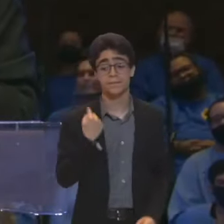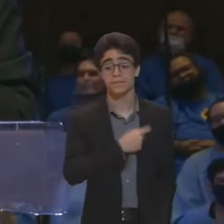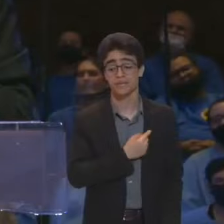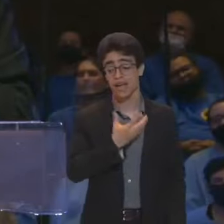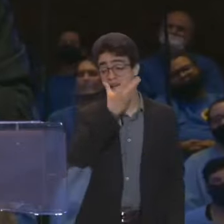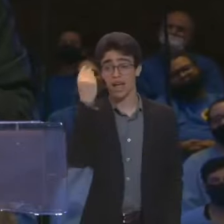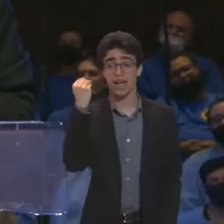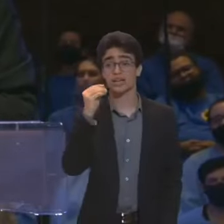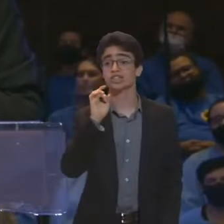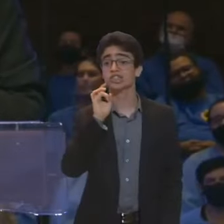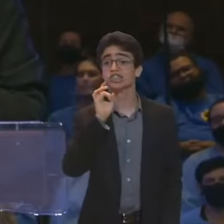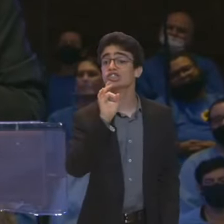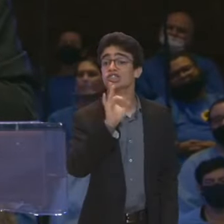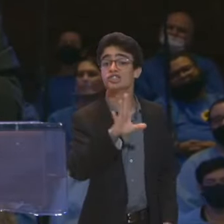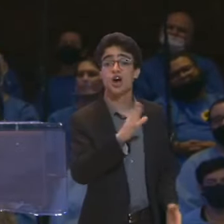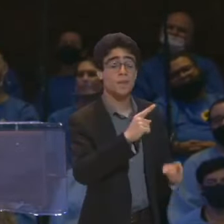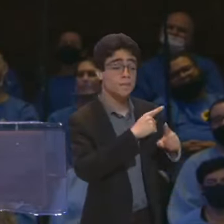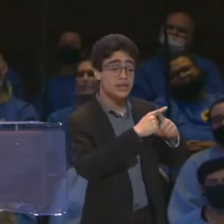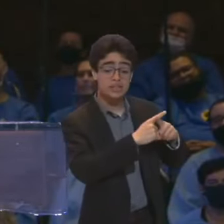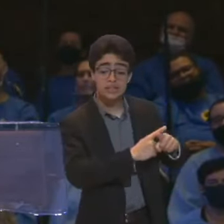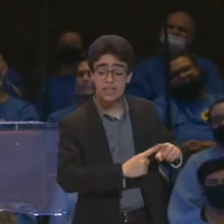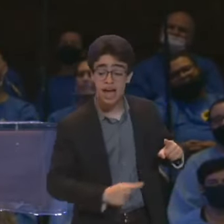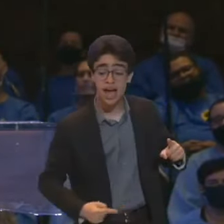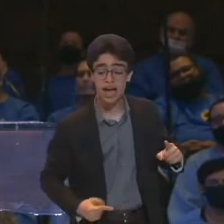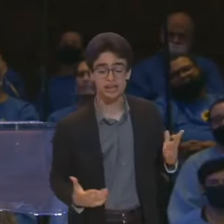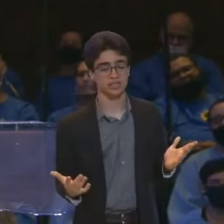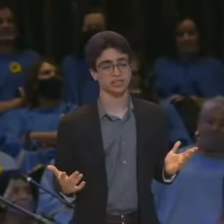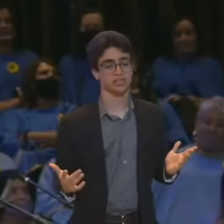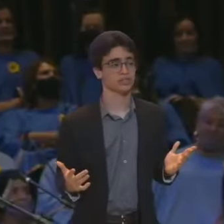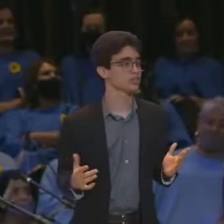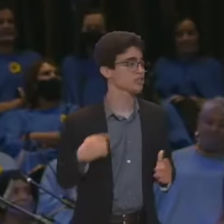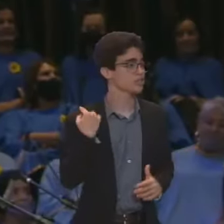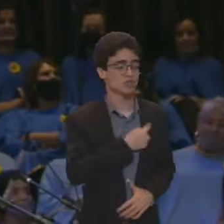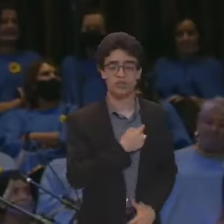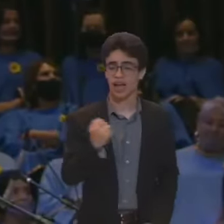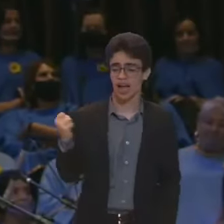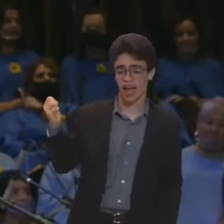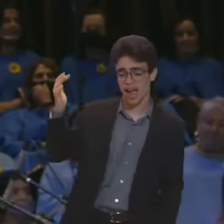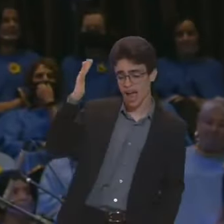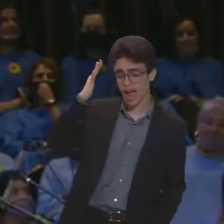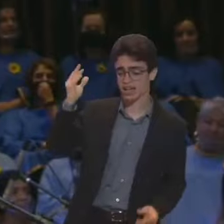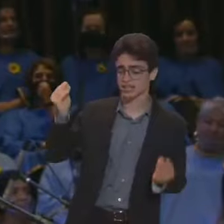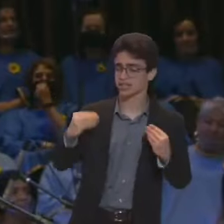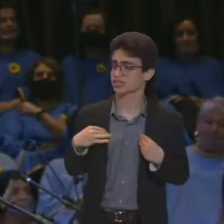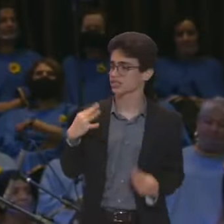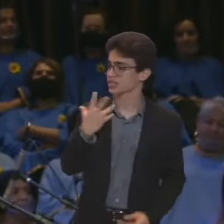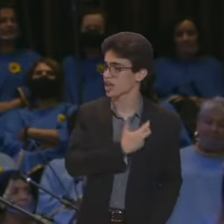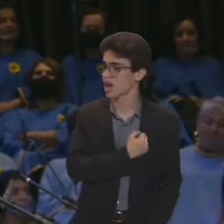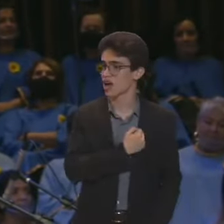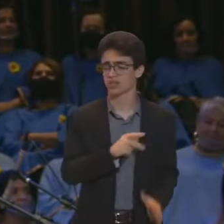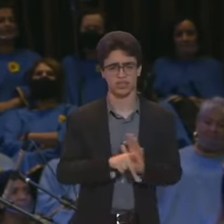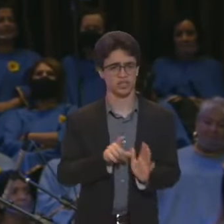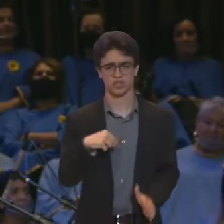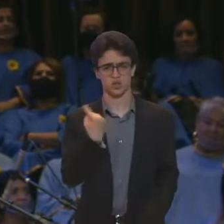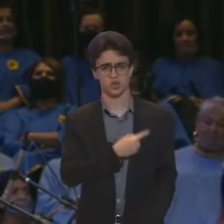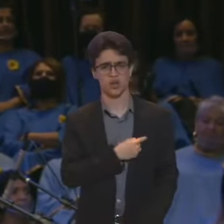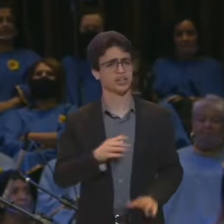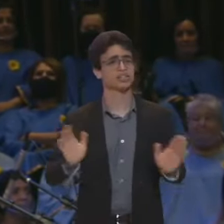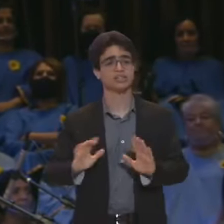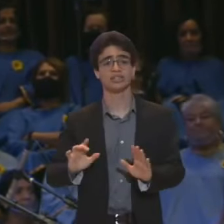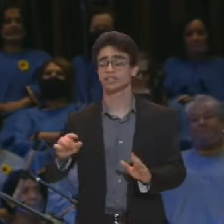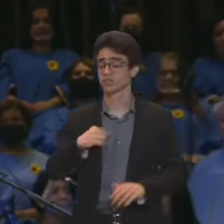uma vírgula. Veja lá, pela graça somos salvos por meio da fé. Isto não vem de vós, é dom de Deus, não de